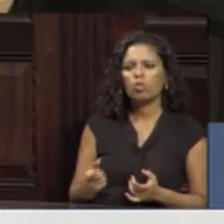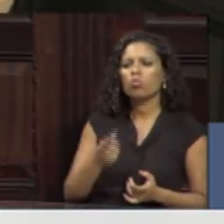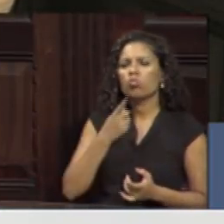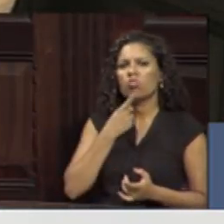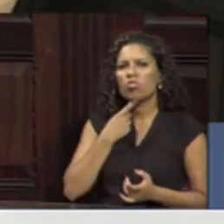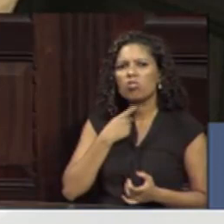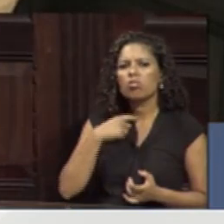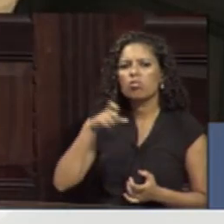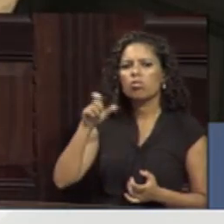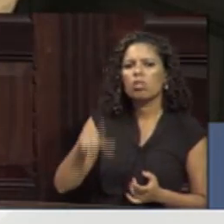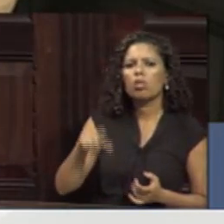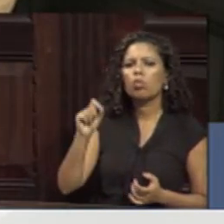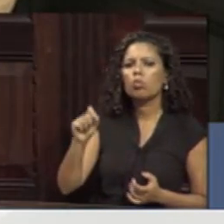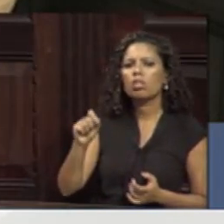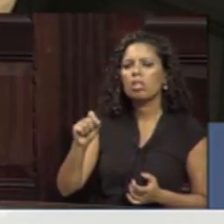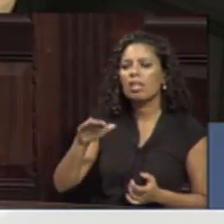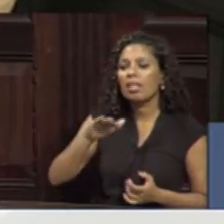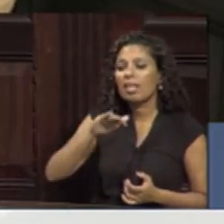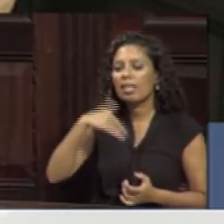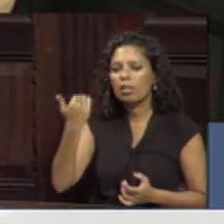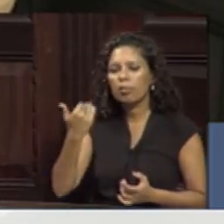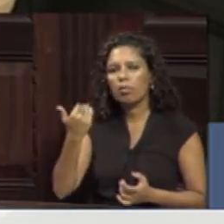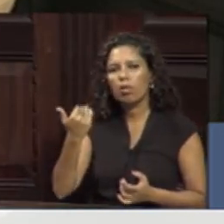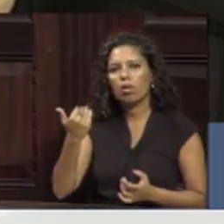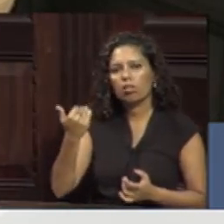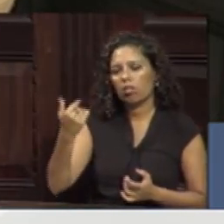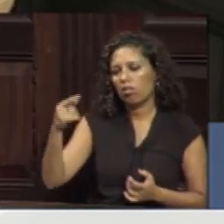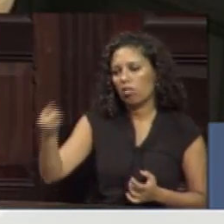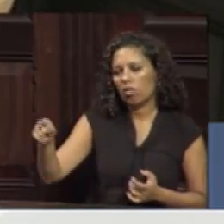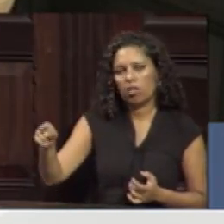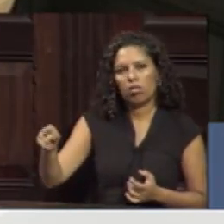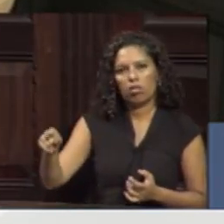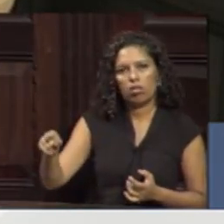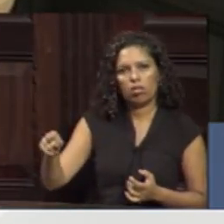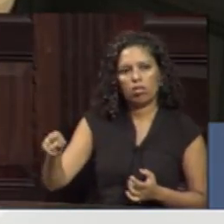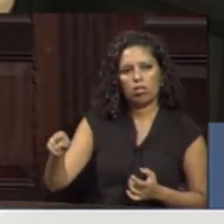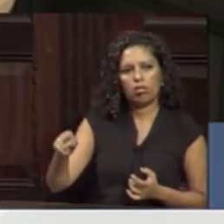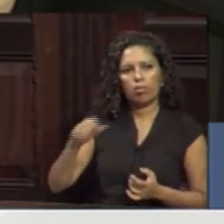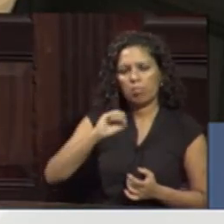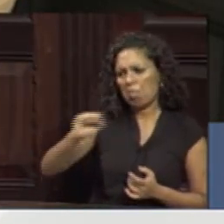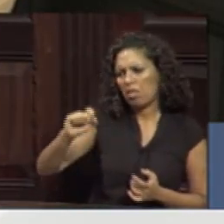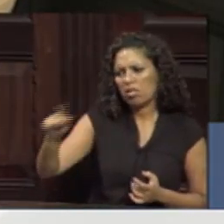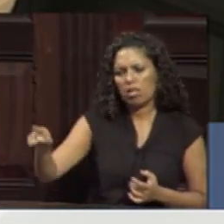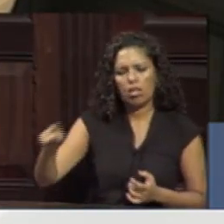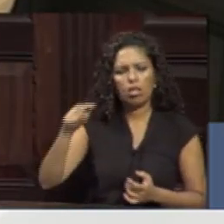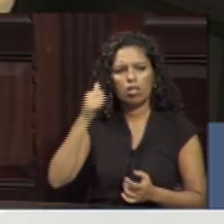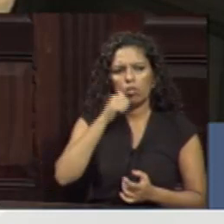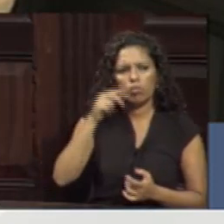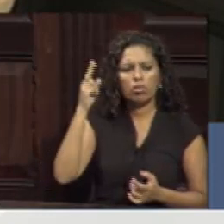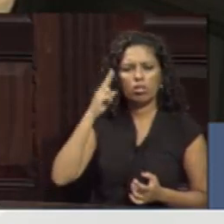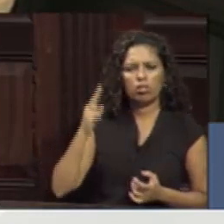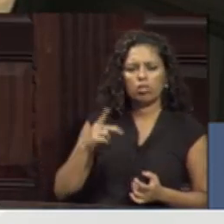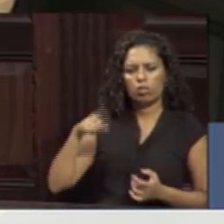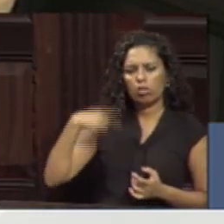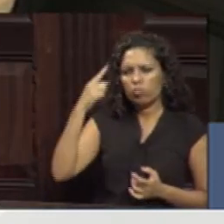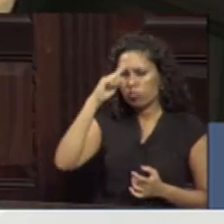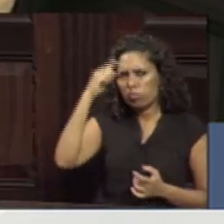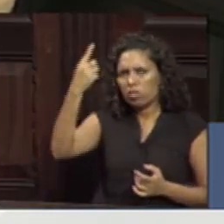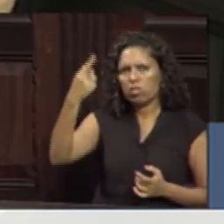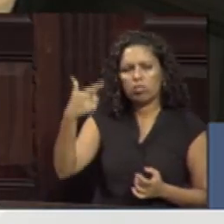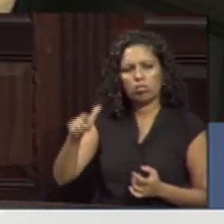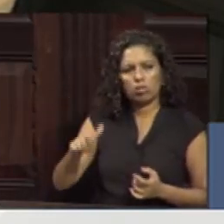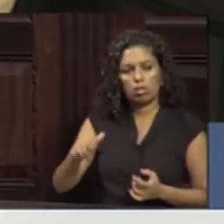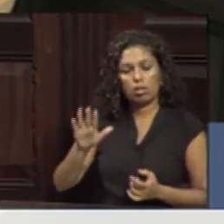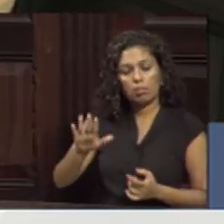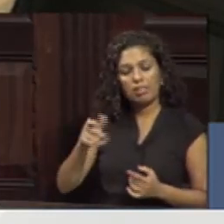eliminar a vida de Marielle, com 5 tiros e 9 disparos. Nenhuma dúvida. O que nós temos que entender